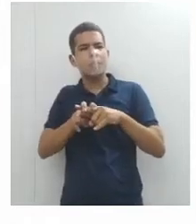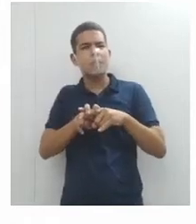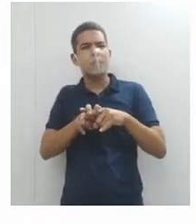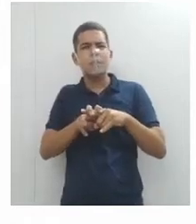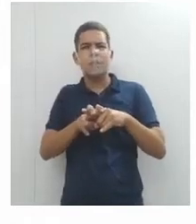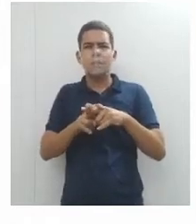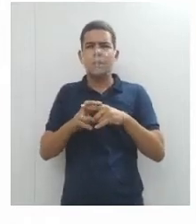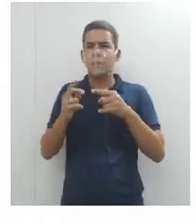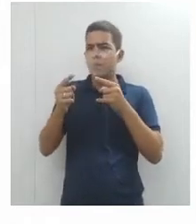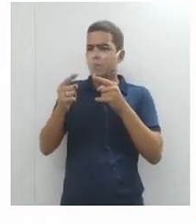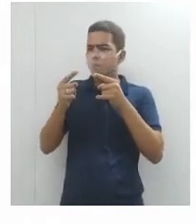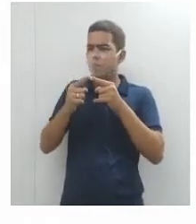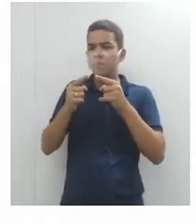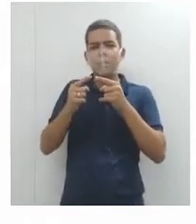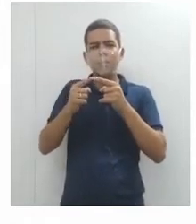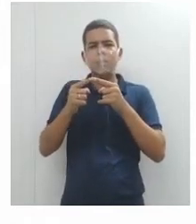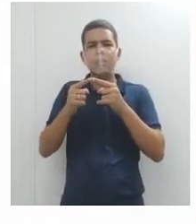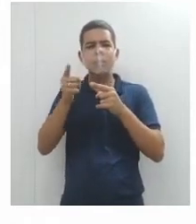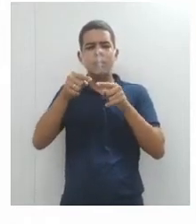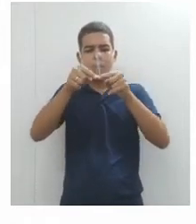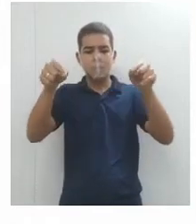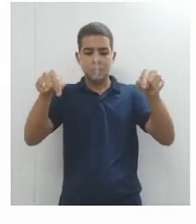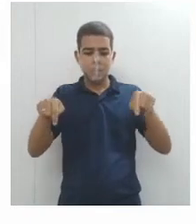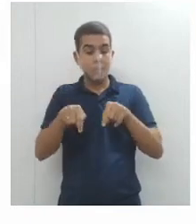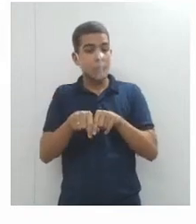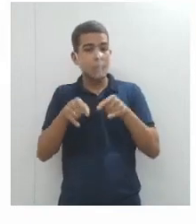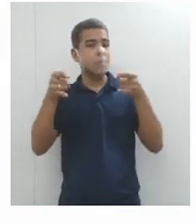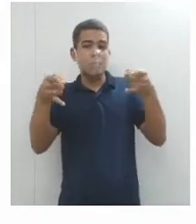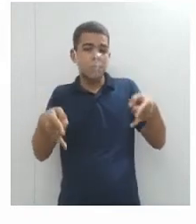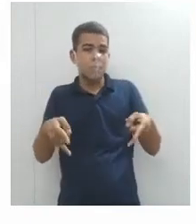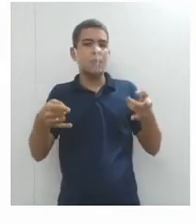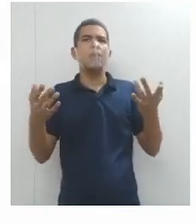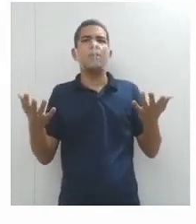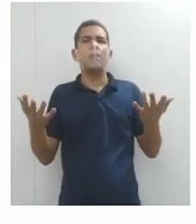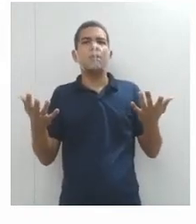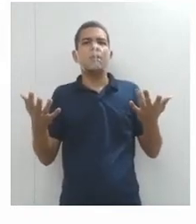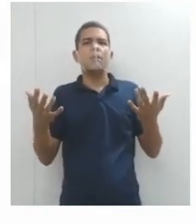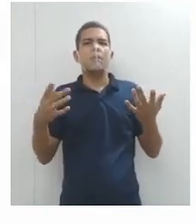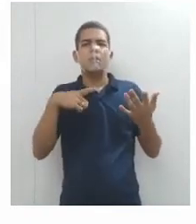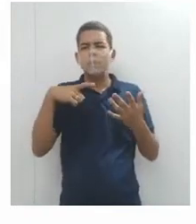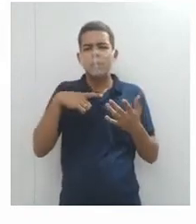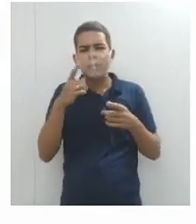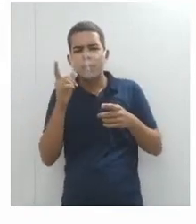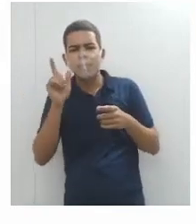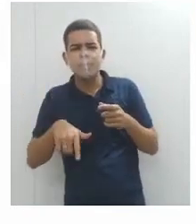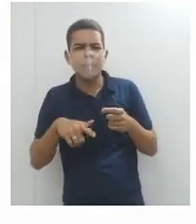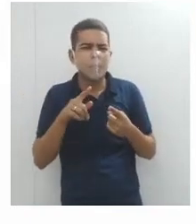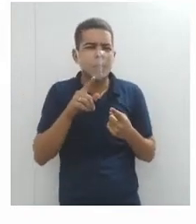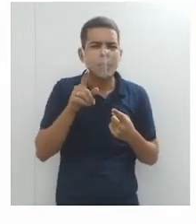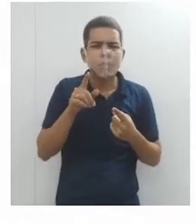o quê? Um quarto, porque tem uma cama, nós podemos perceber ali